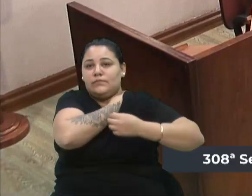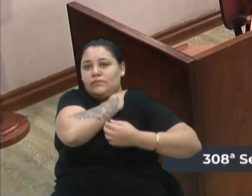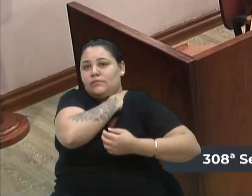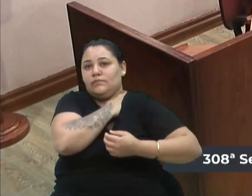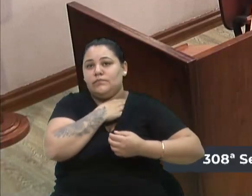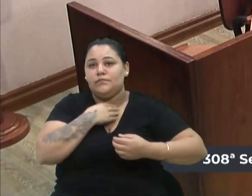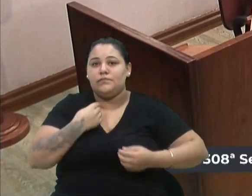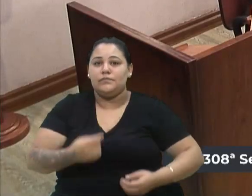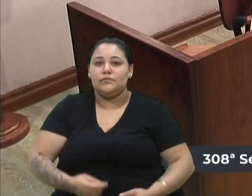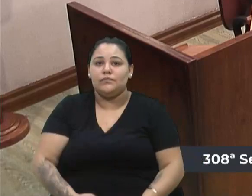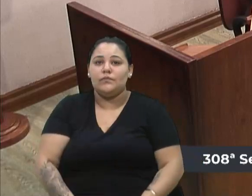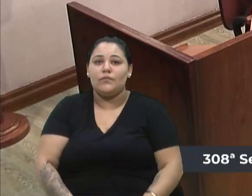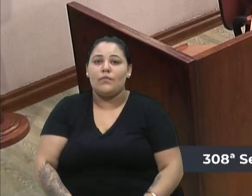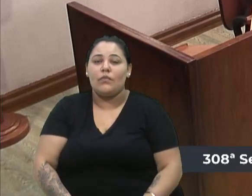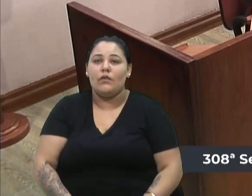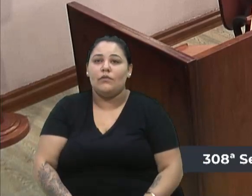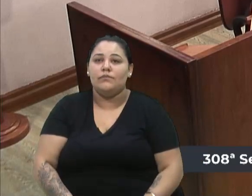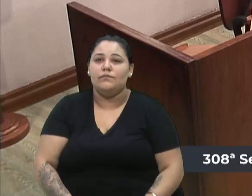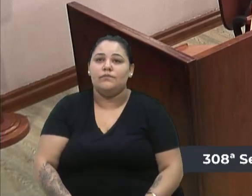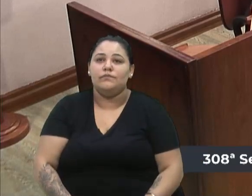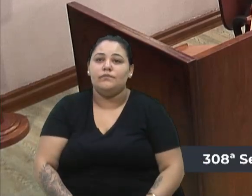declaração do PT